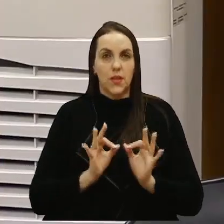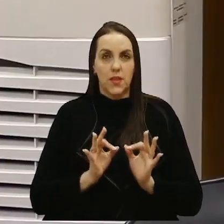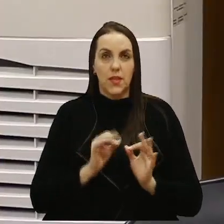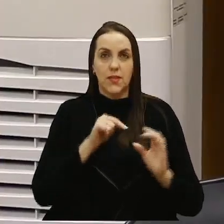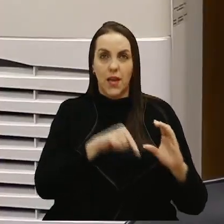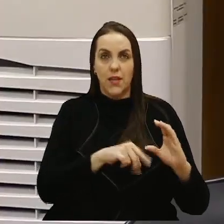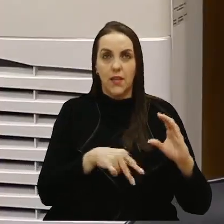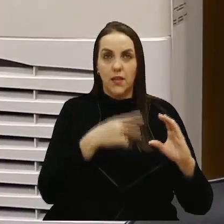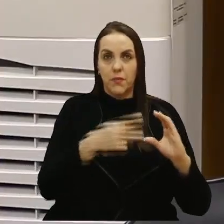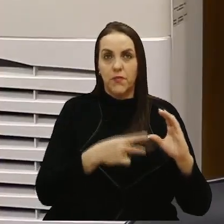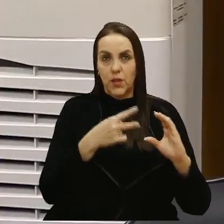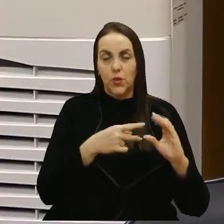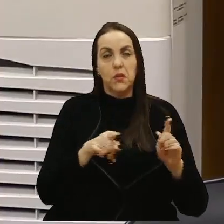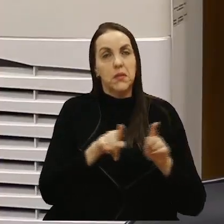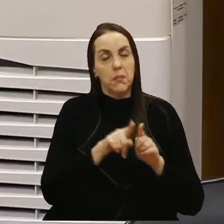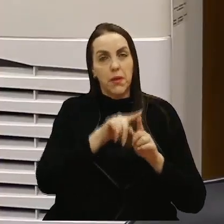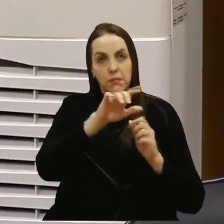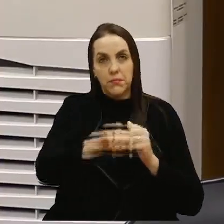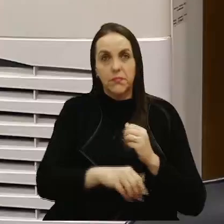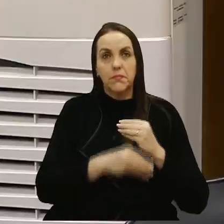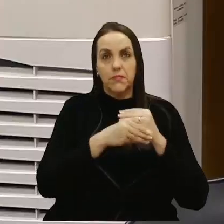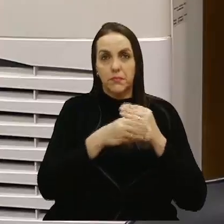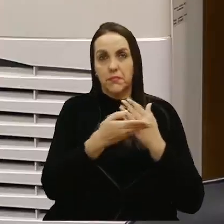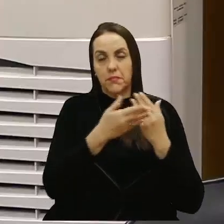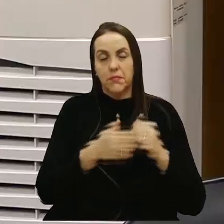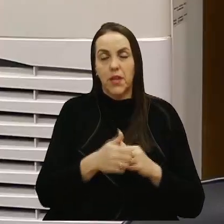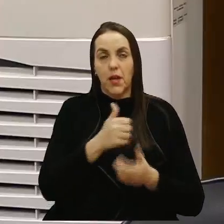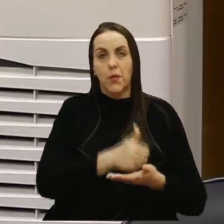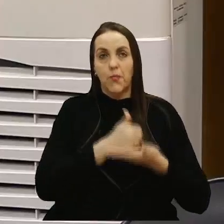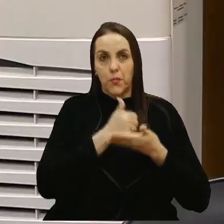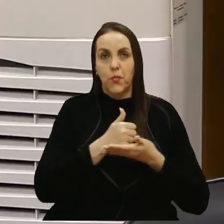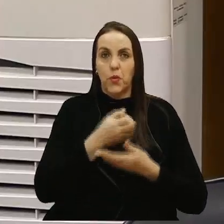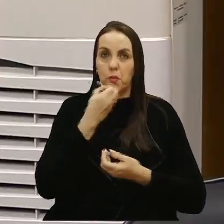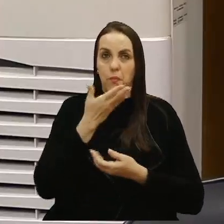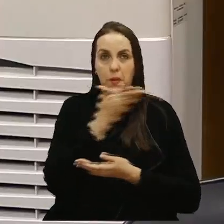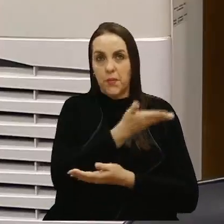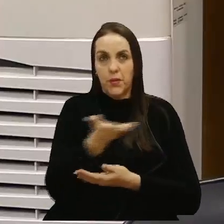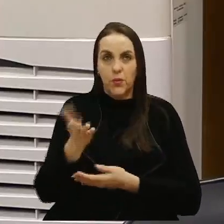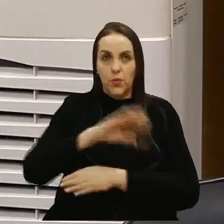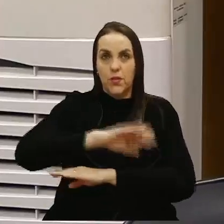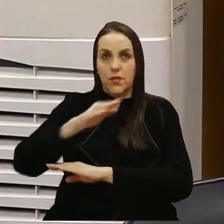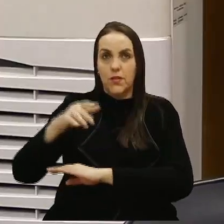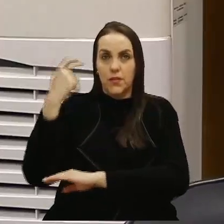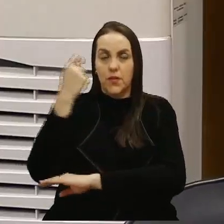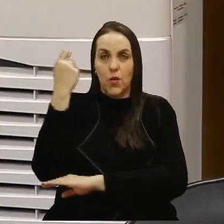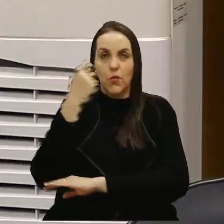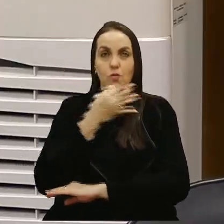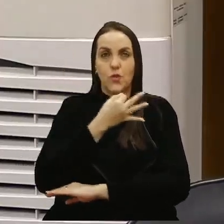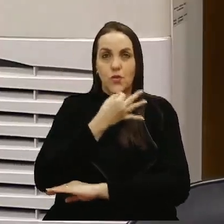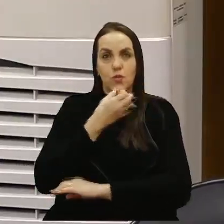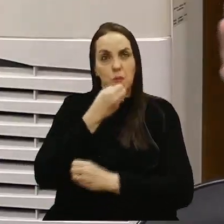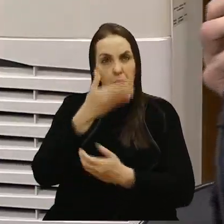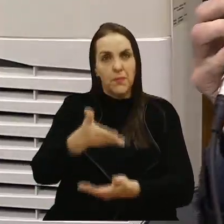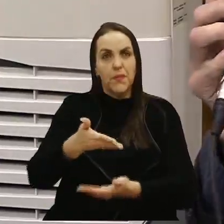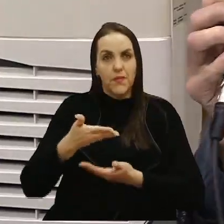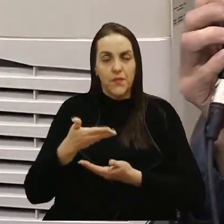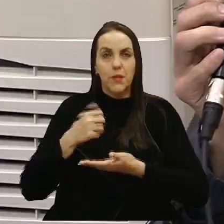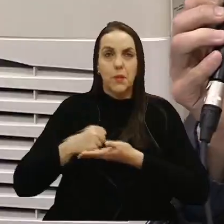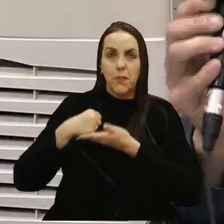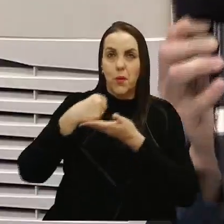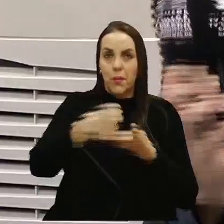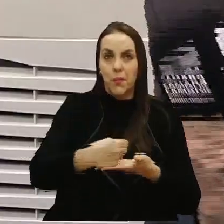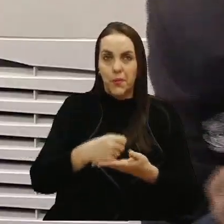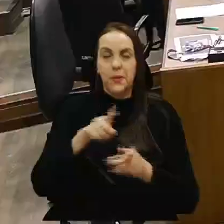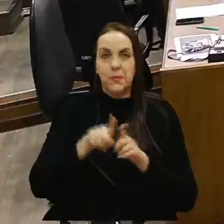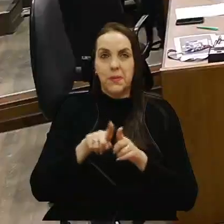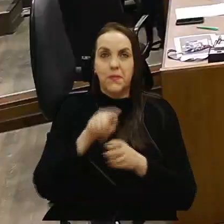somar muito, né, para o bem comum da nossa Serra Gaúcha, nossa Caxias do Sul. Muito bem-vindo e conto com o apoio deste colega vereador. Forte